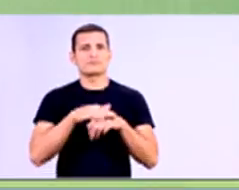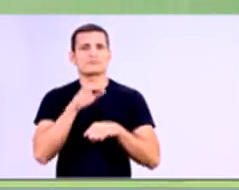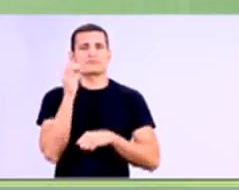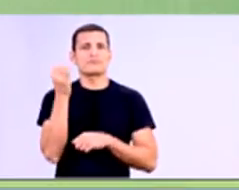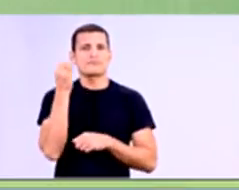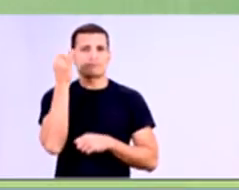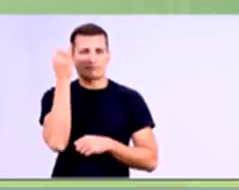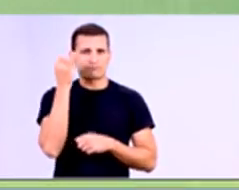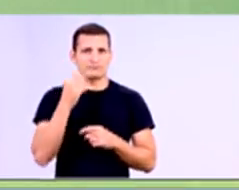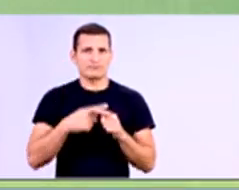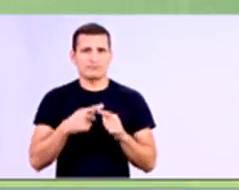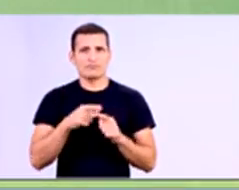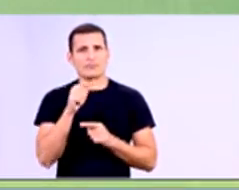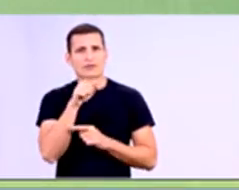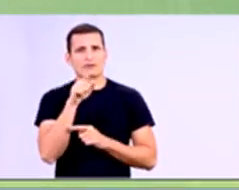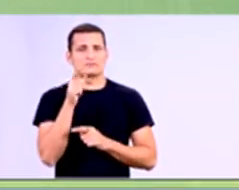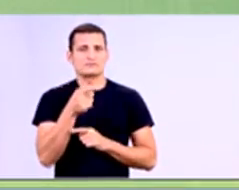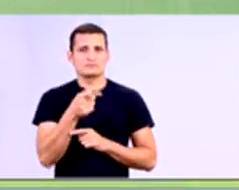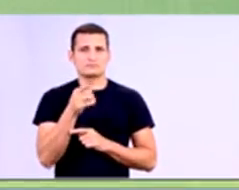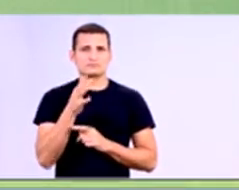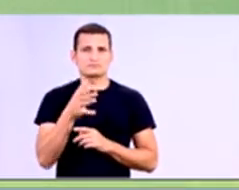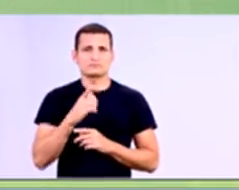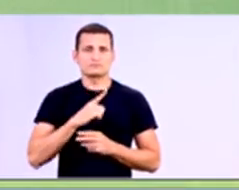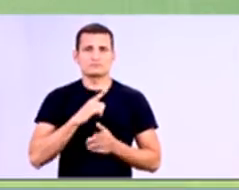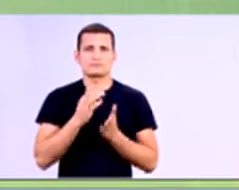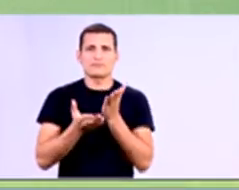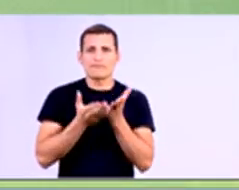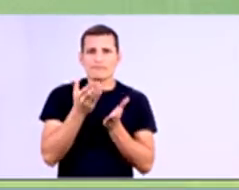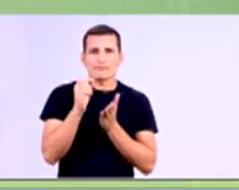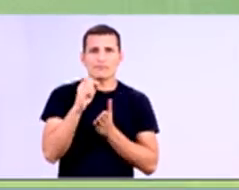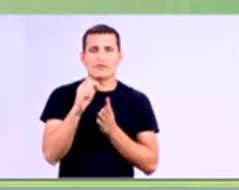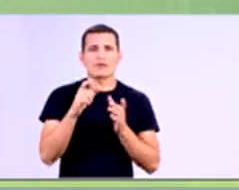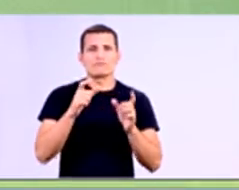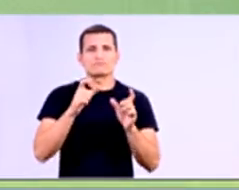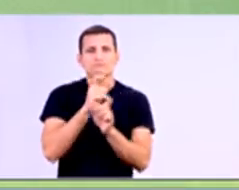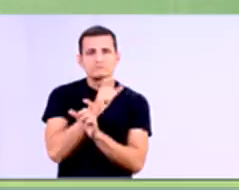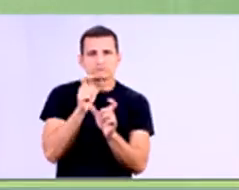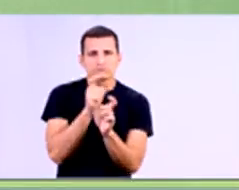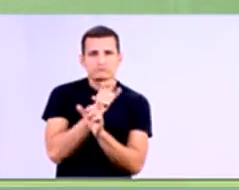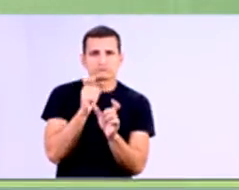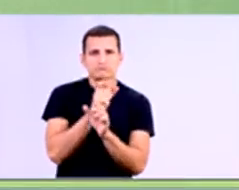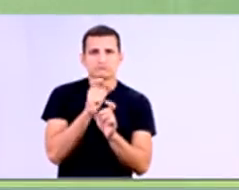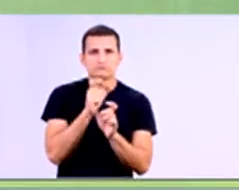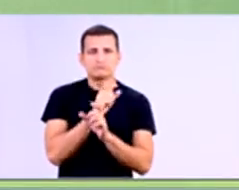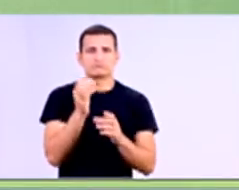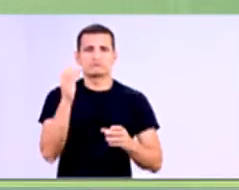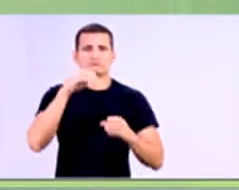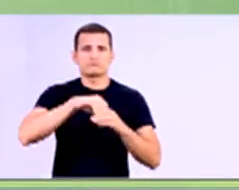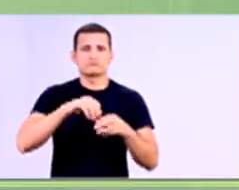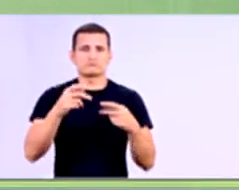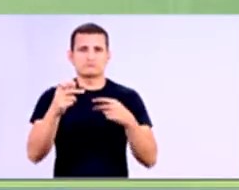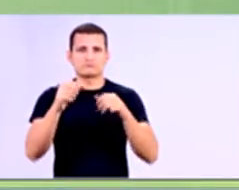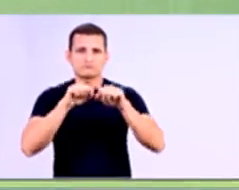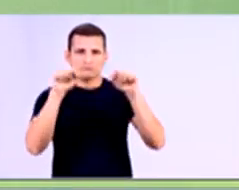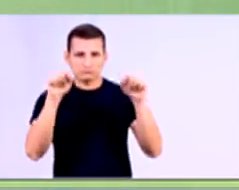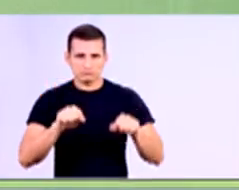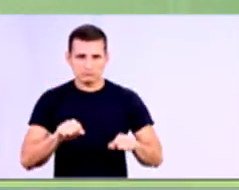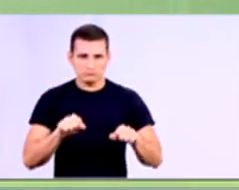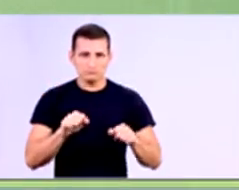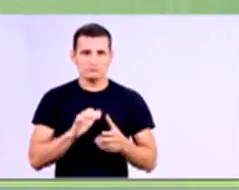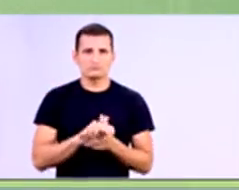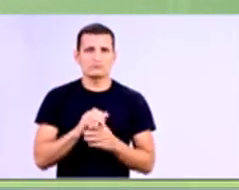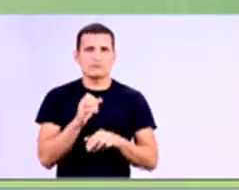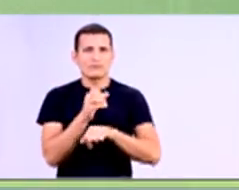mais importante? Aqui ele já passa a tratar a estrutura interna do sistema, a estrutura